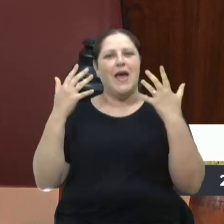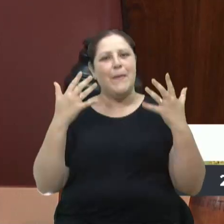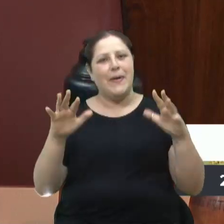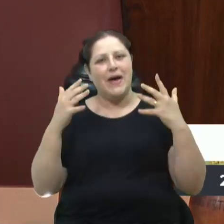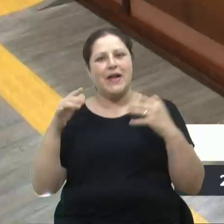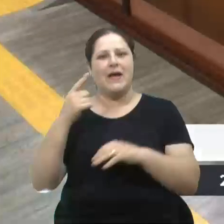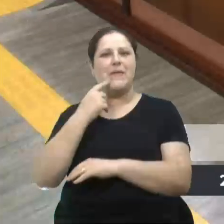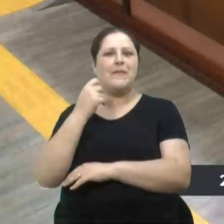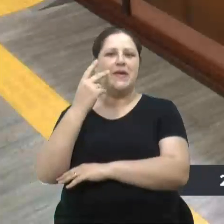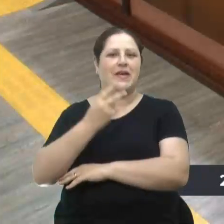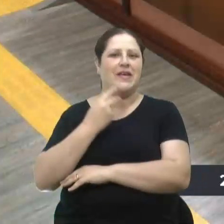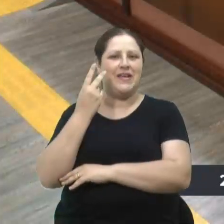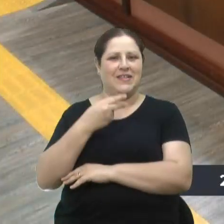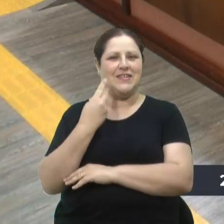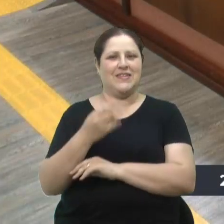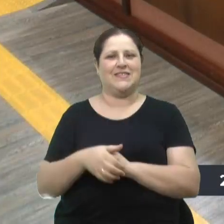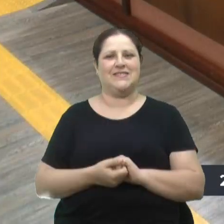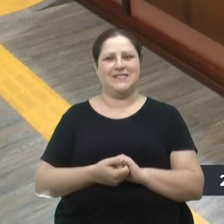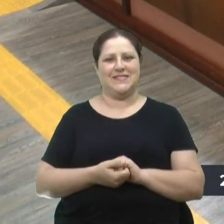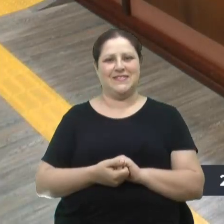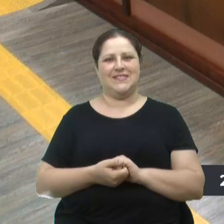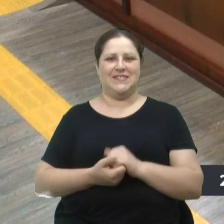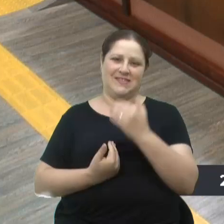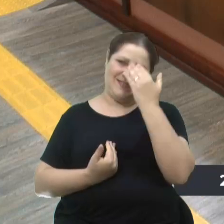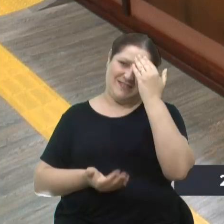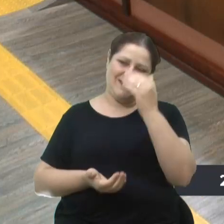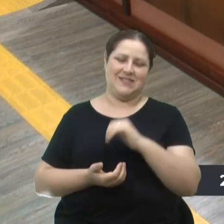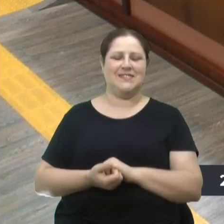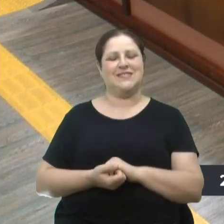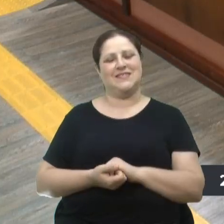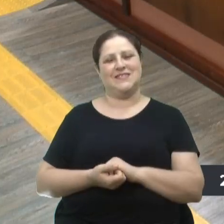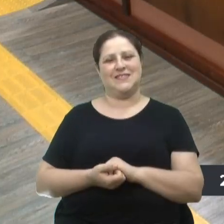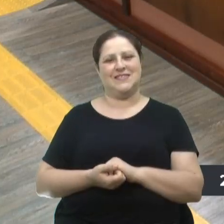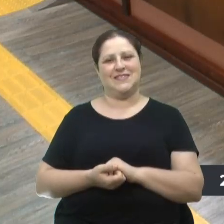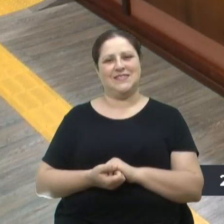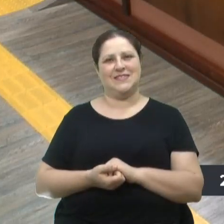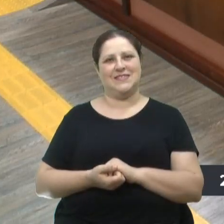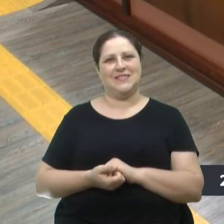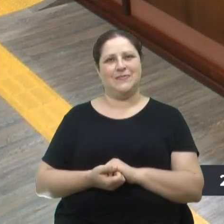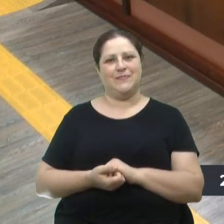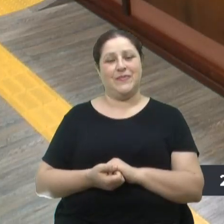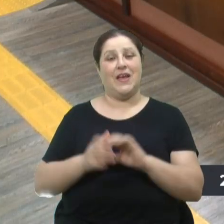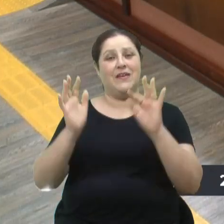Rose Frigerio. Muito obrigada. E um